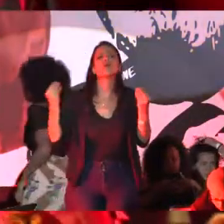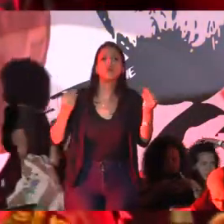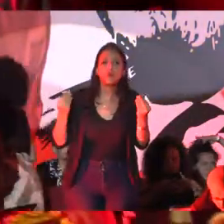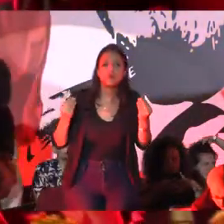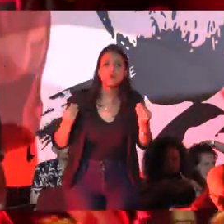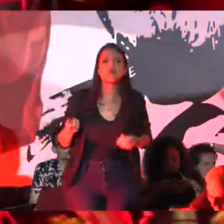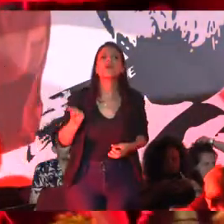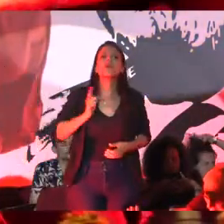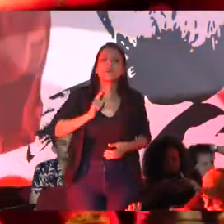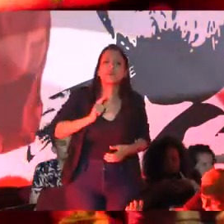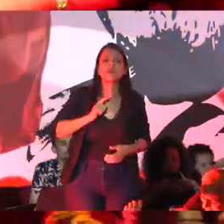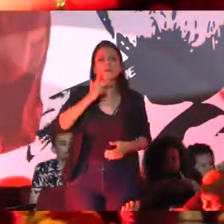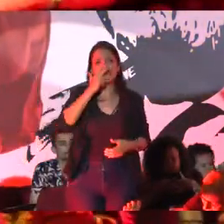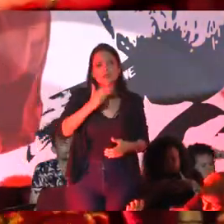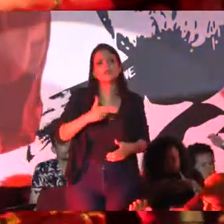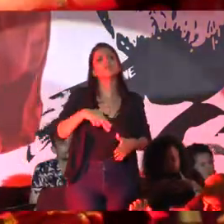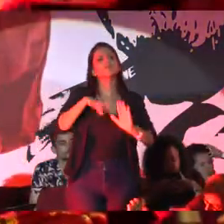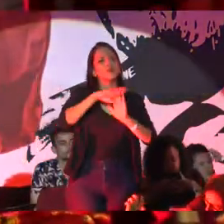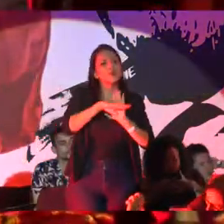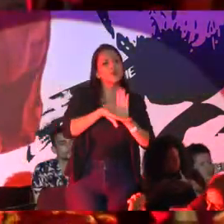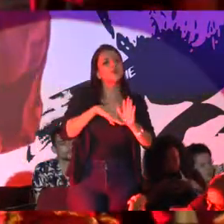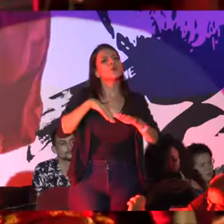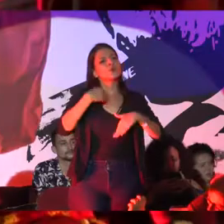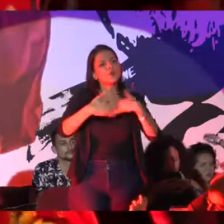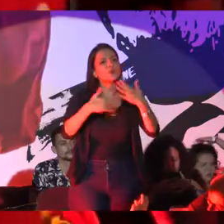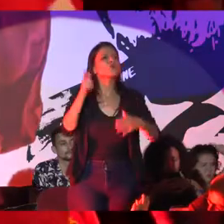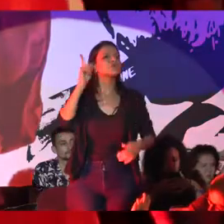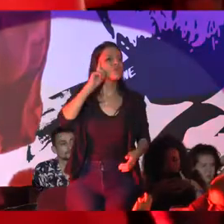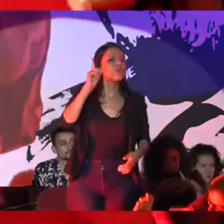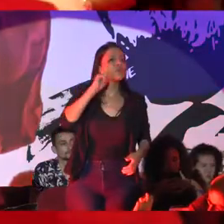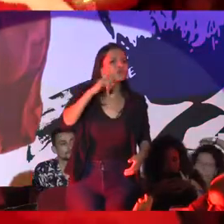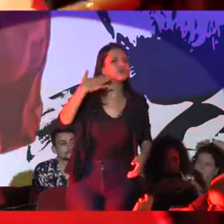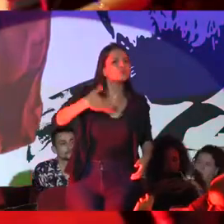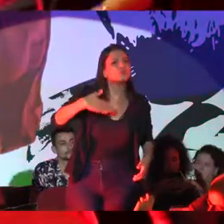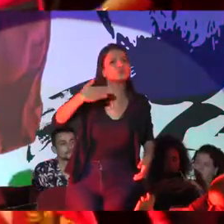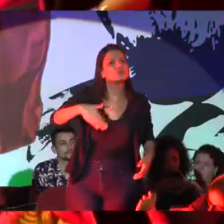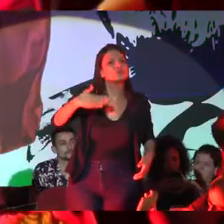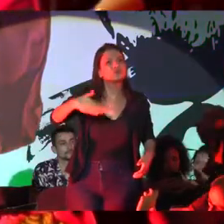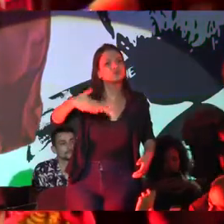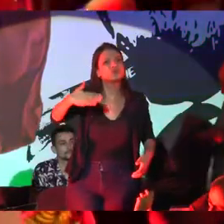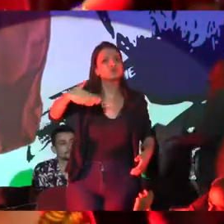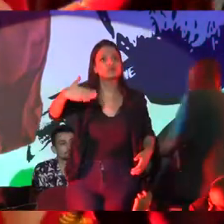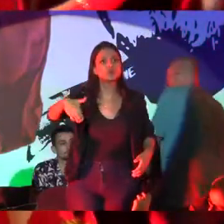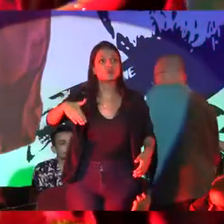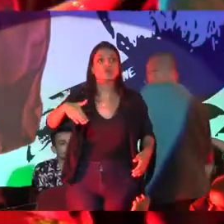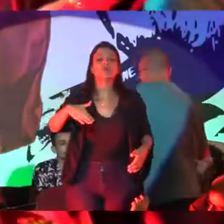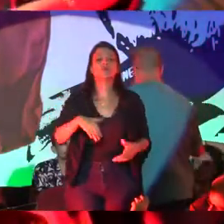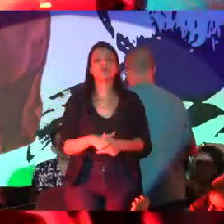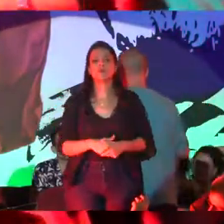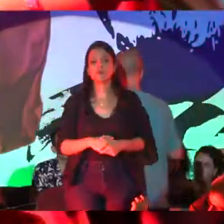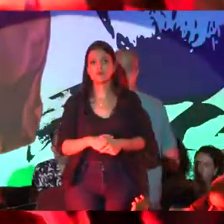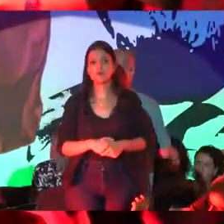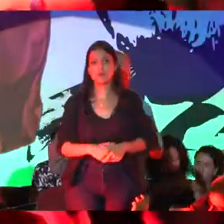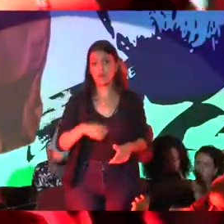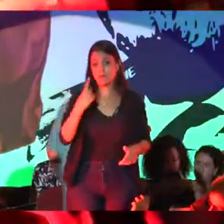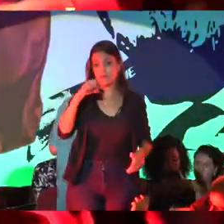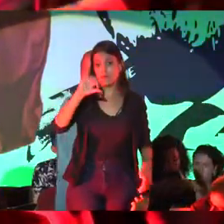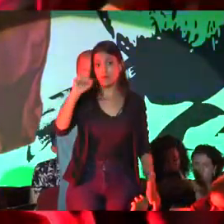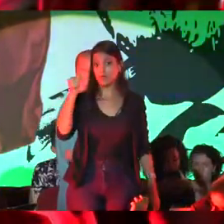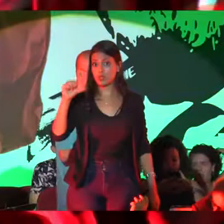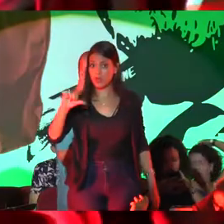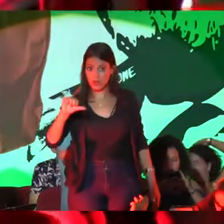em cada gesto, em cada dia nova que nossa boca anunciou.